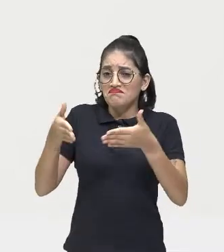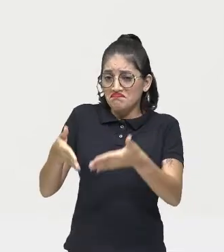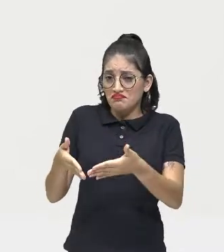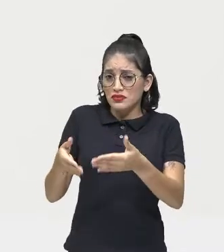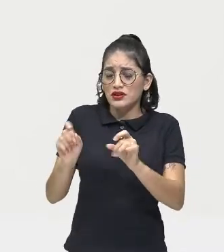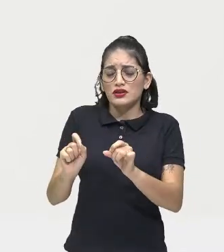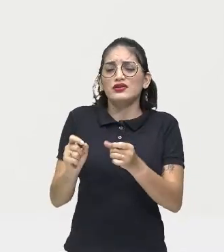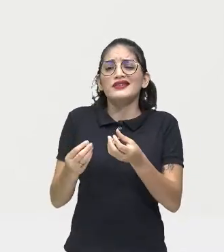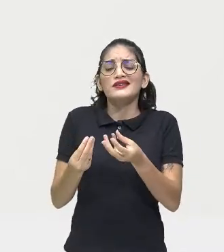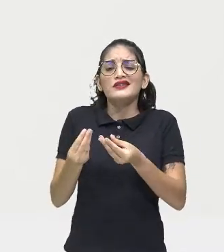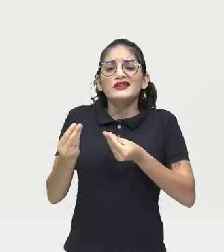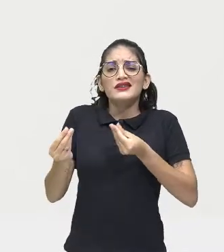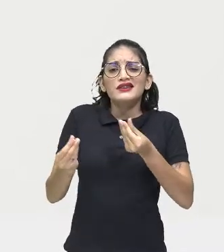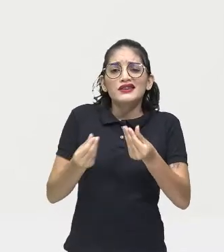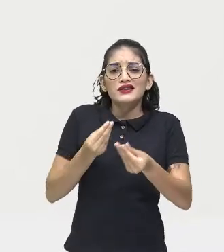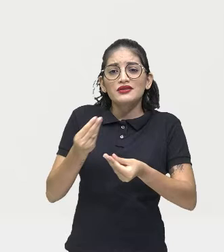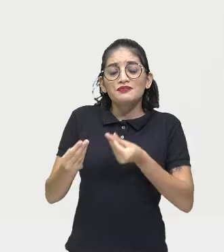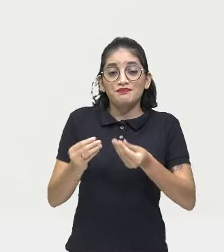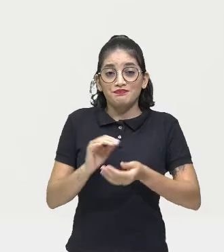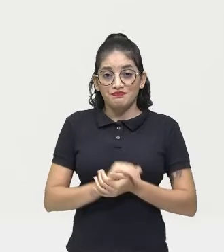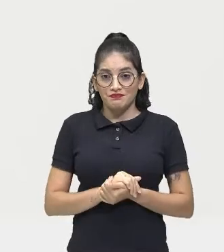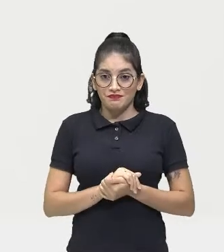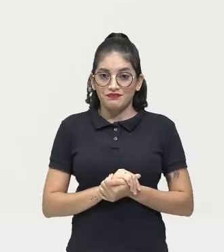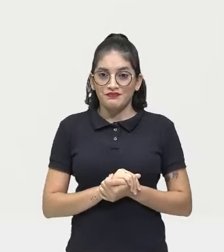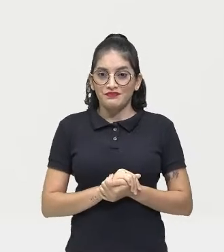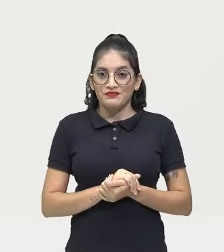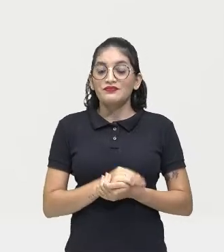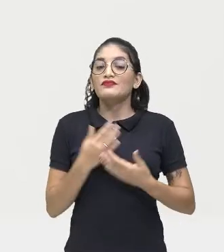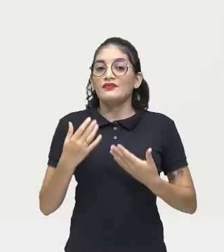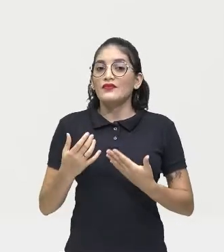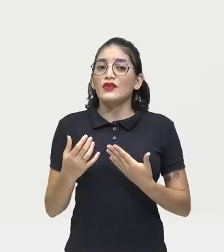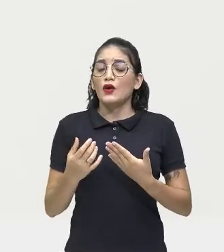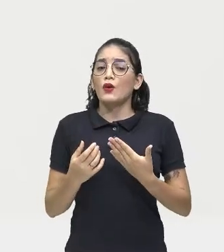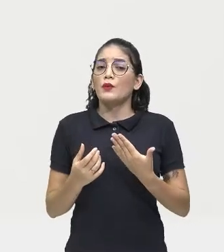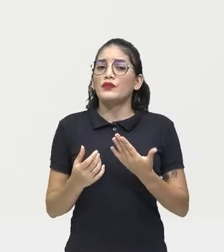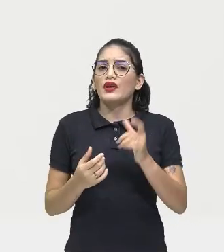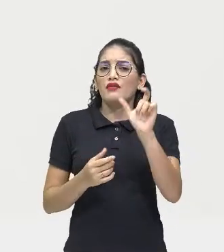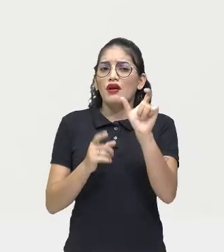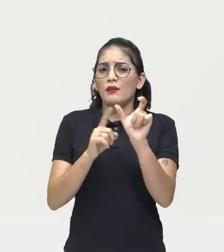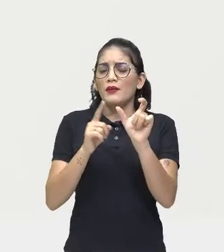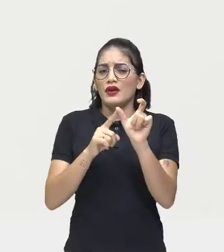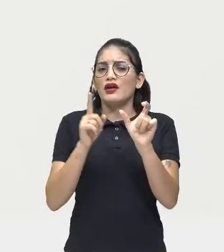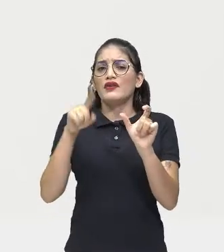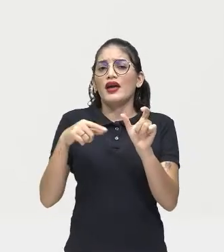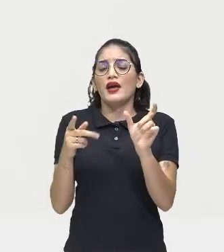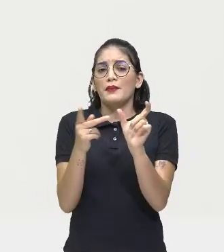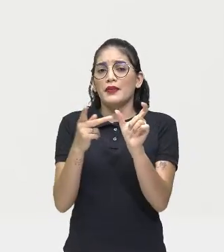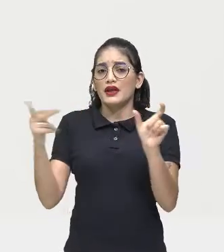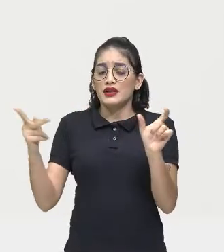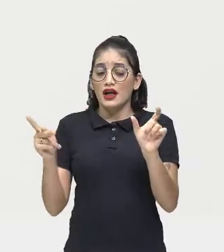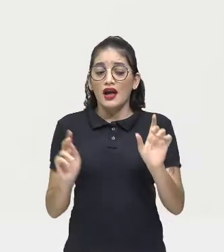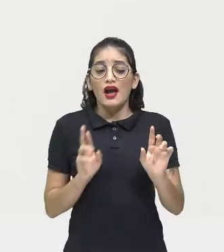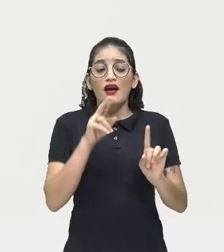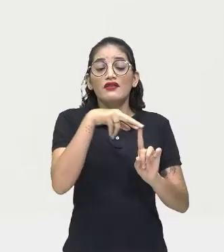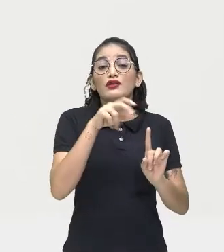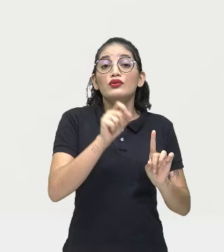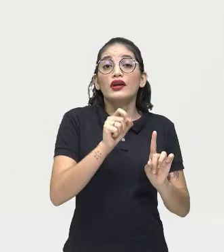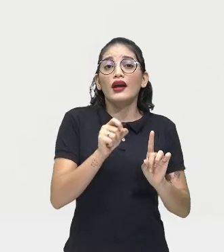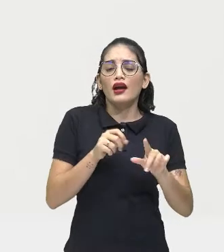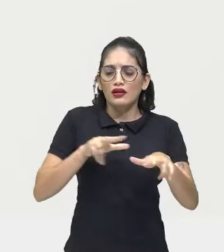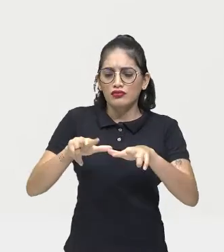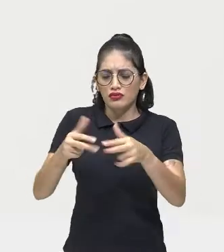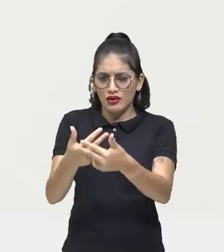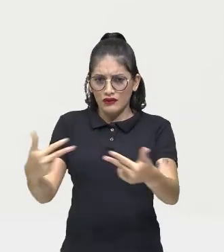sensíveis. Percebam que esse enunciado aqui é um predicado. A quem ele está se referindo? Aos anfíbios. Certo? E